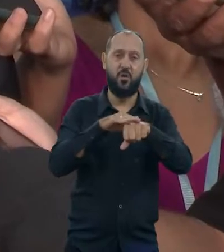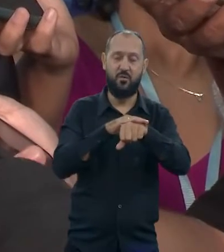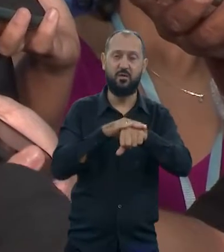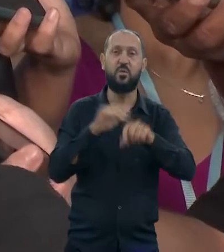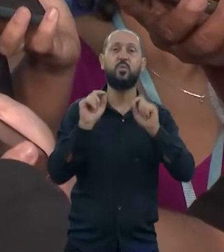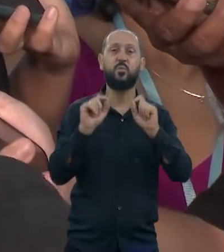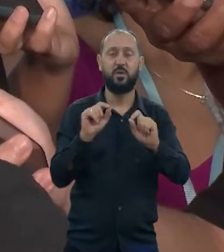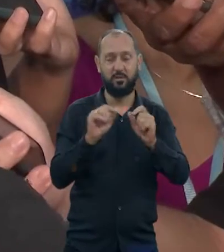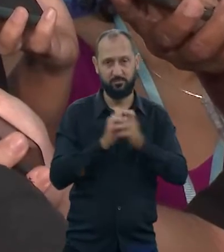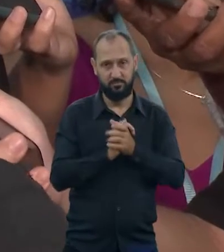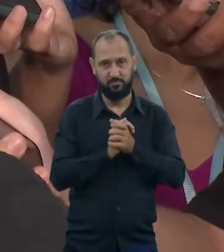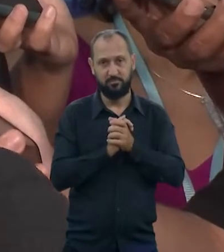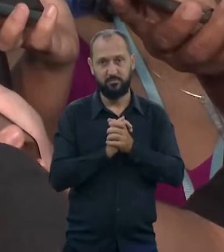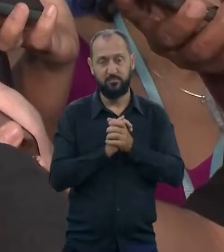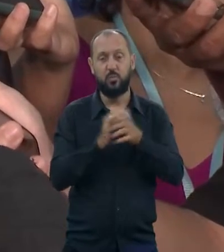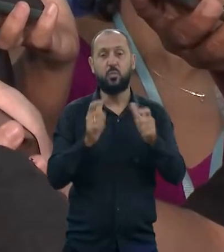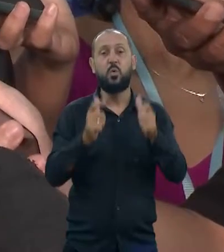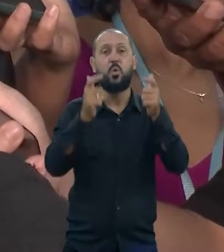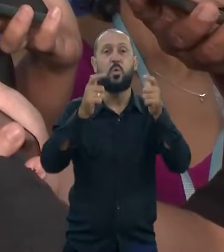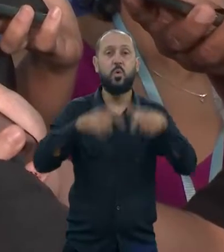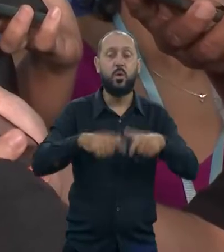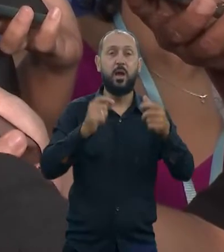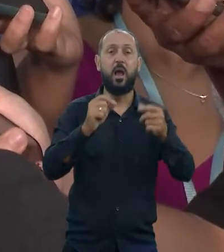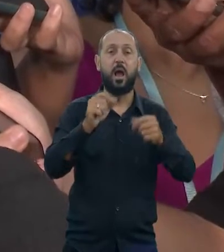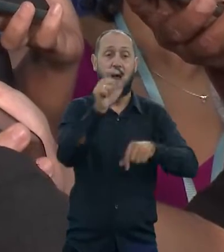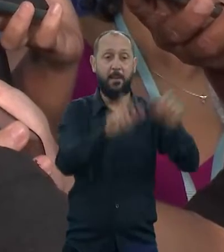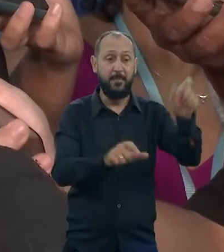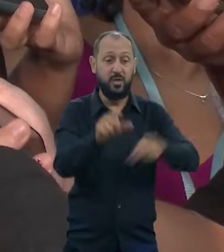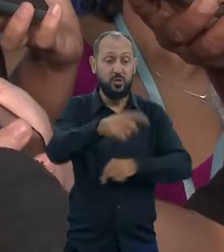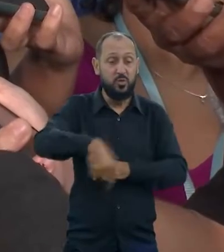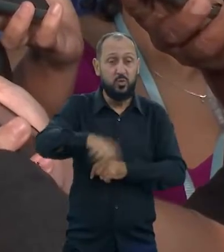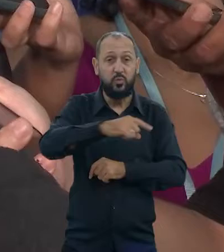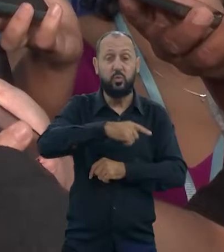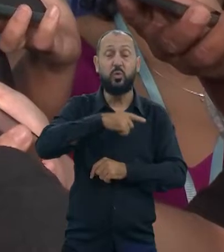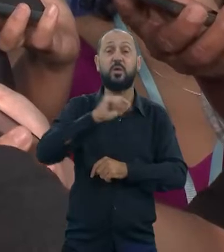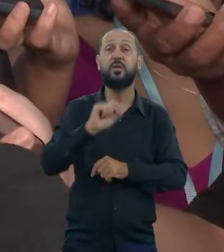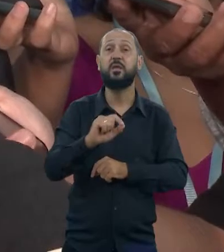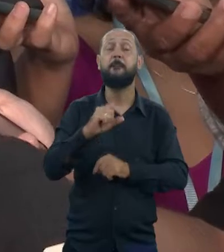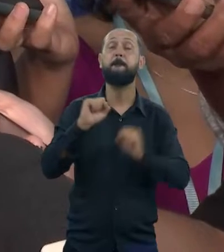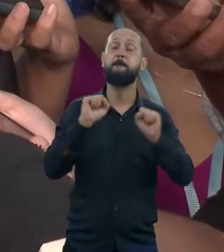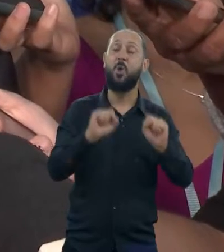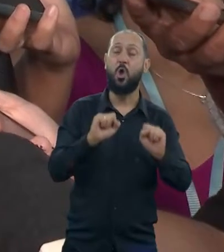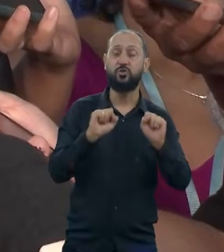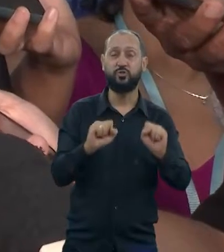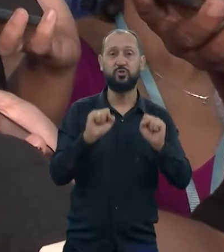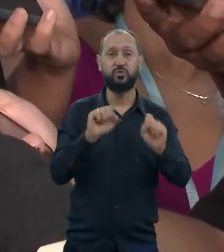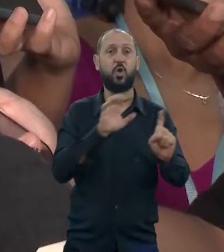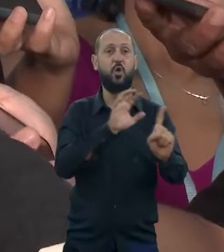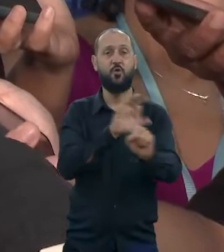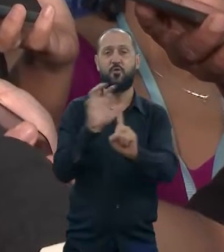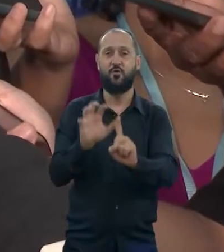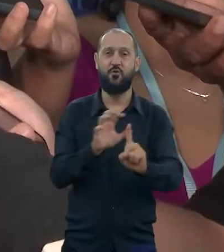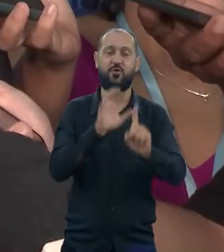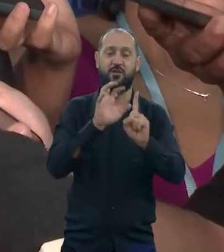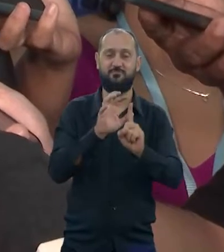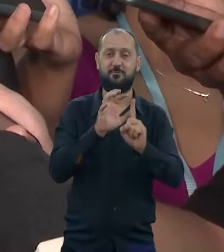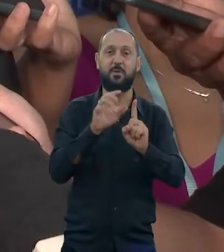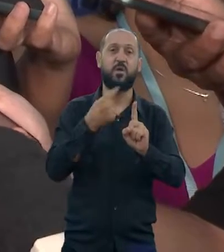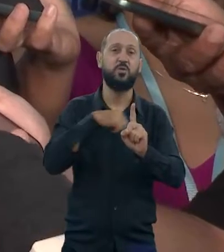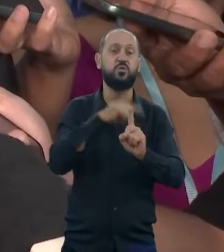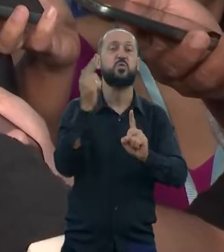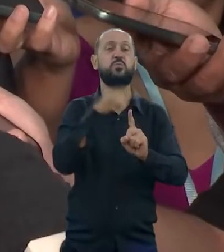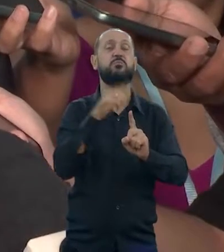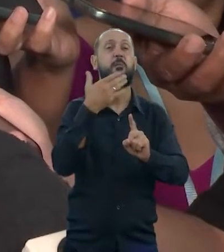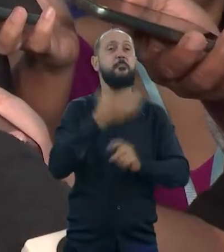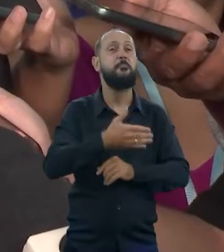nossa conversa aqui é colocar no mesmo local todas as pessoas que direta ou indiretamente podem interferir